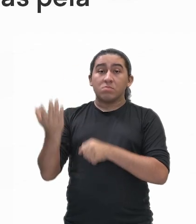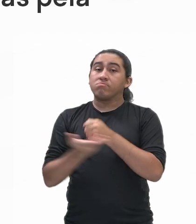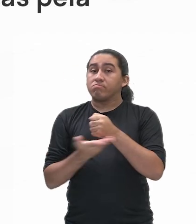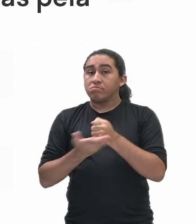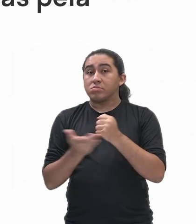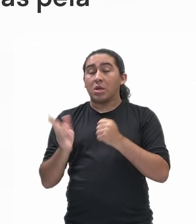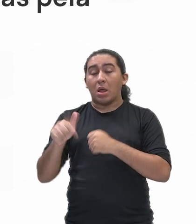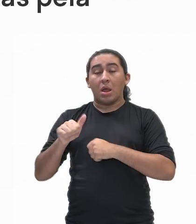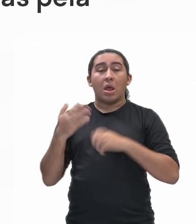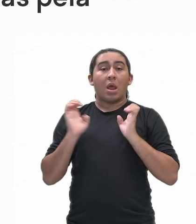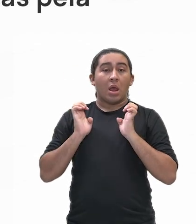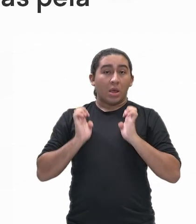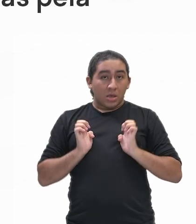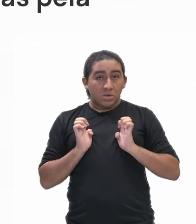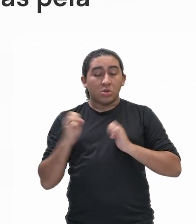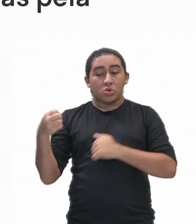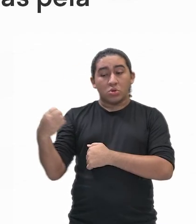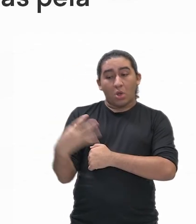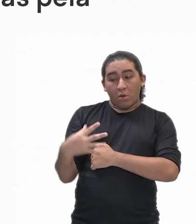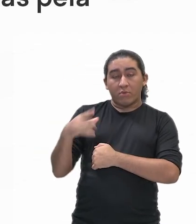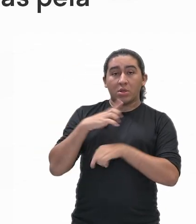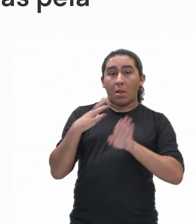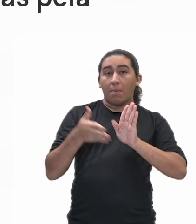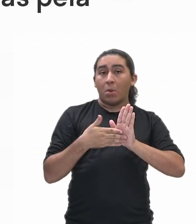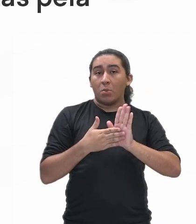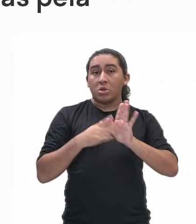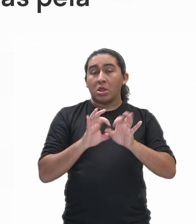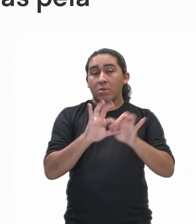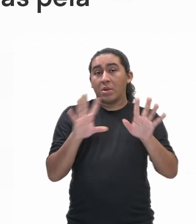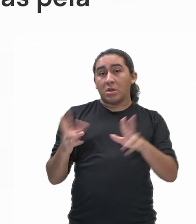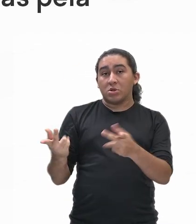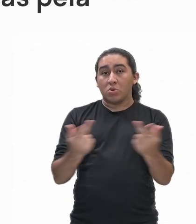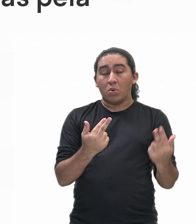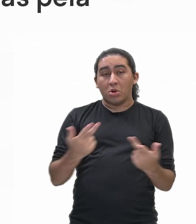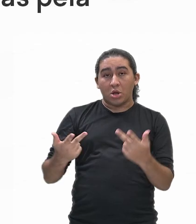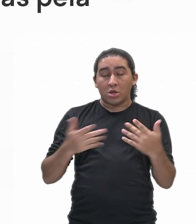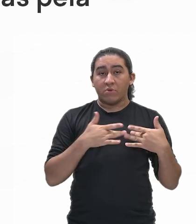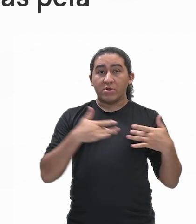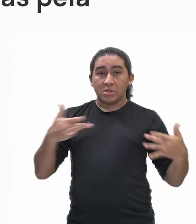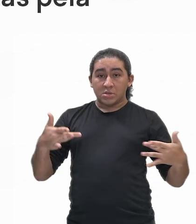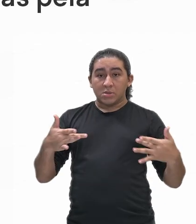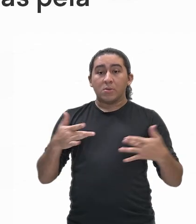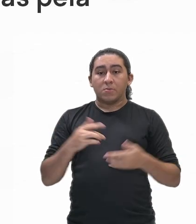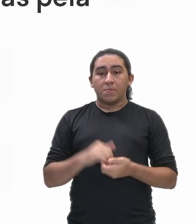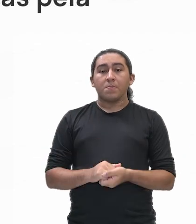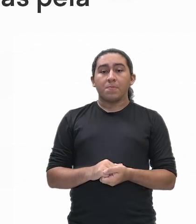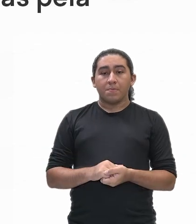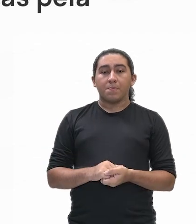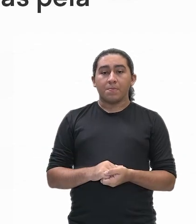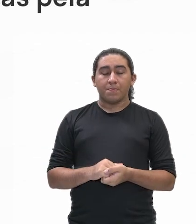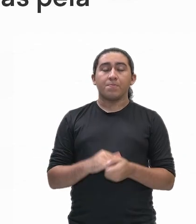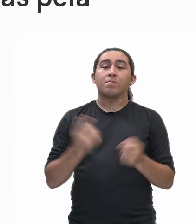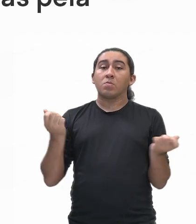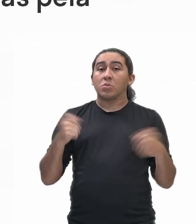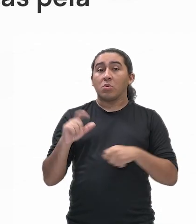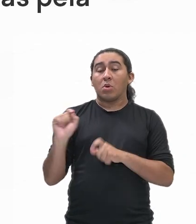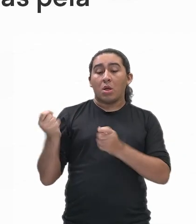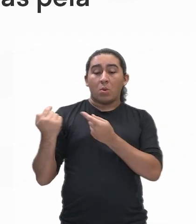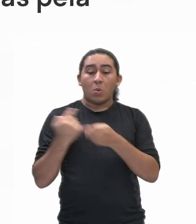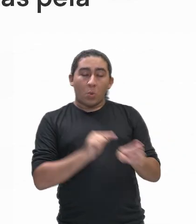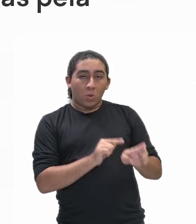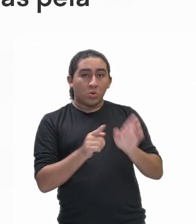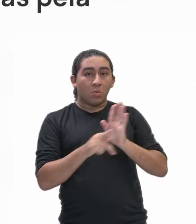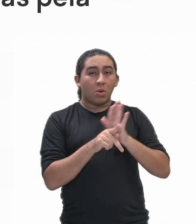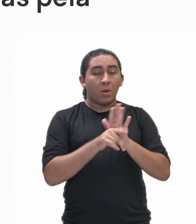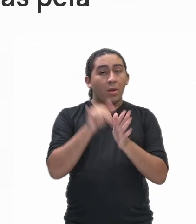que propunham a liberdade, a igualdade e a fraternidade contra a